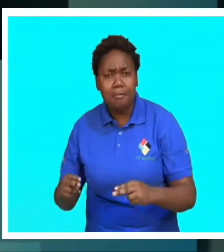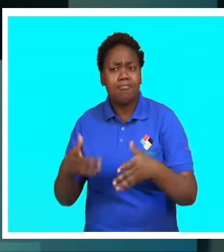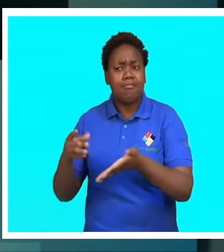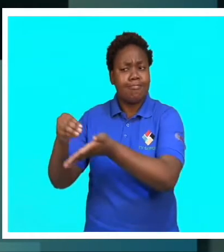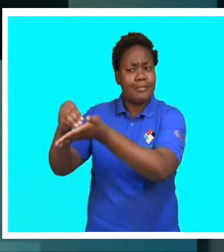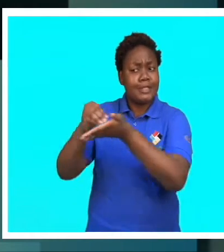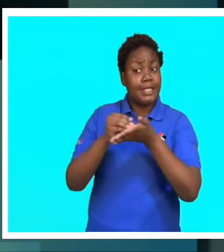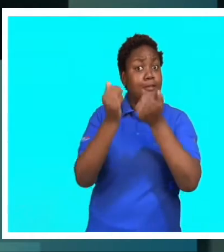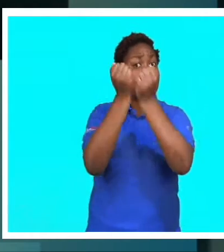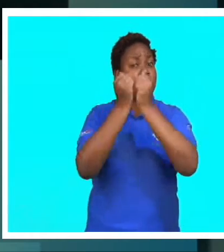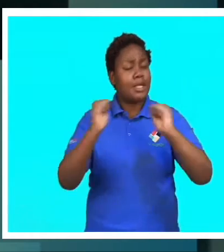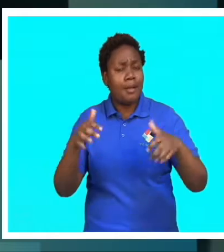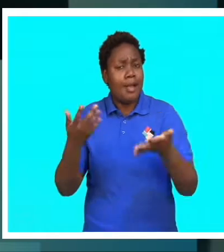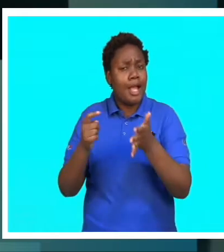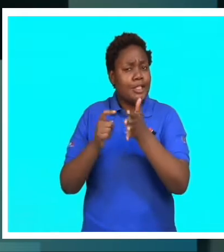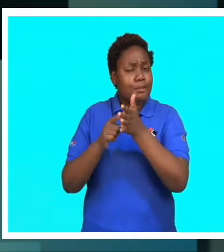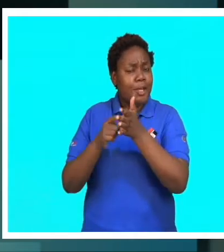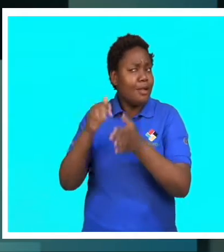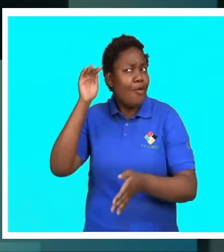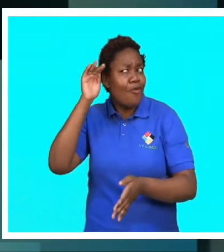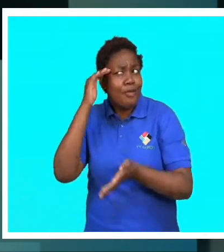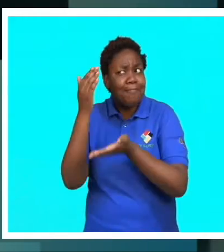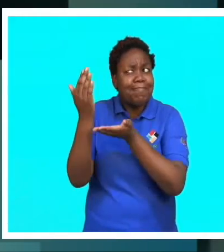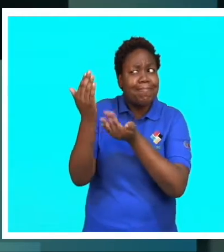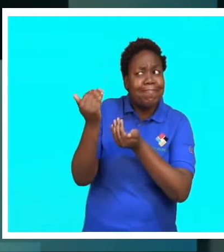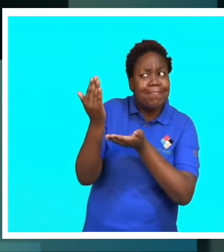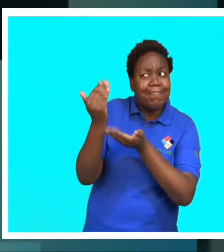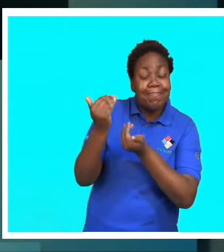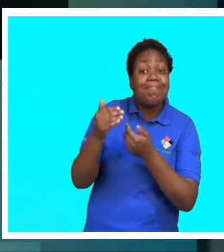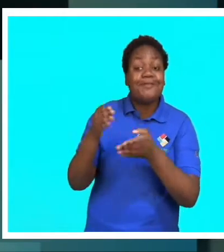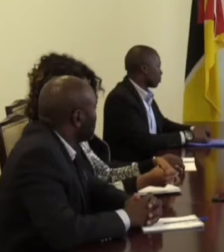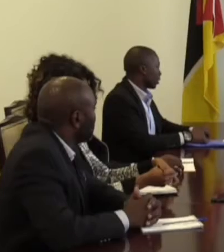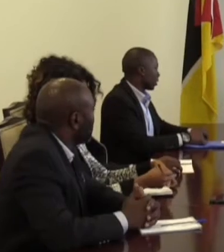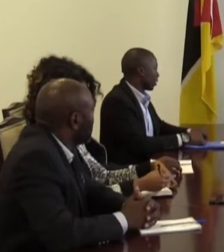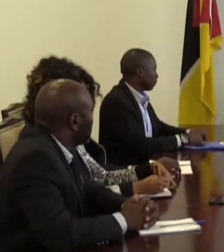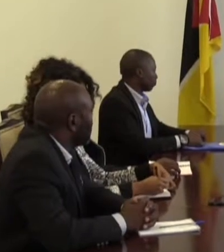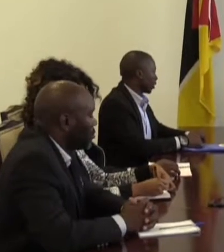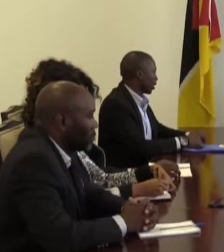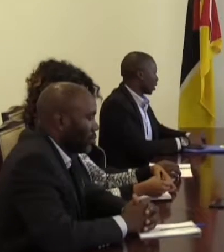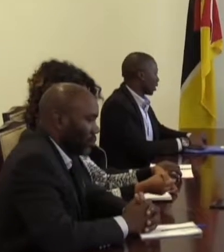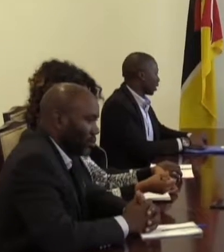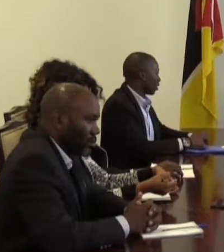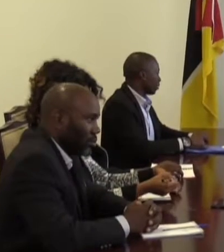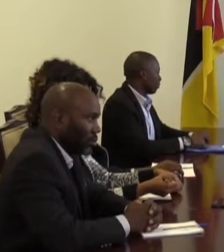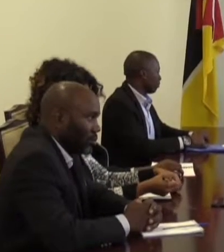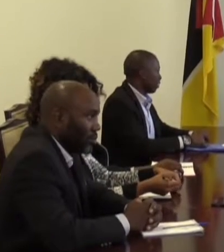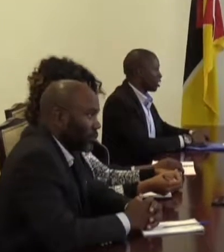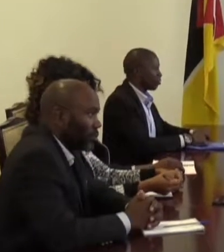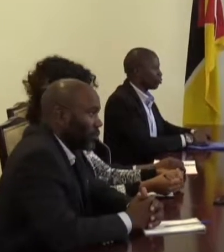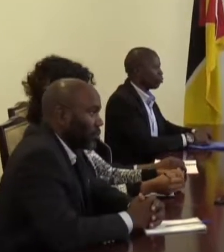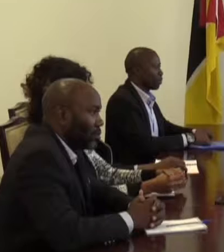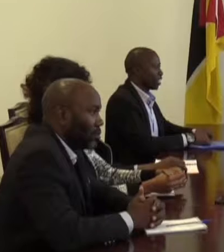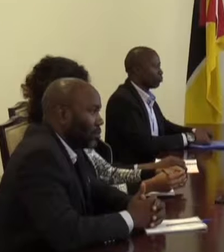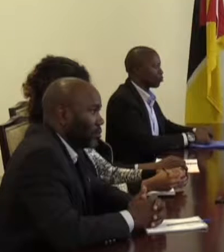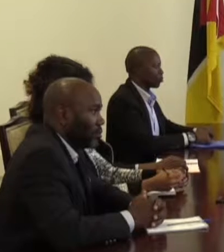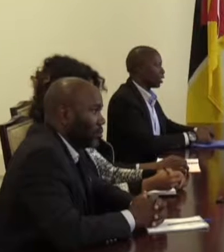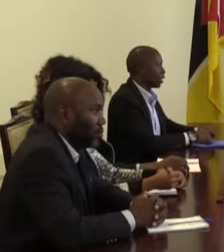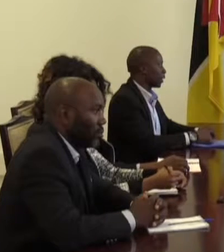trabalham em prol da pessoa com deficiência estão convencidas de que a Cimeira Internacional vai trazer